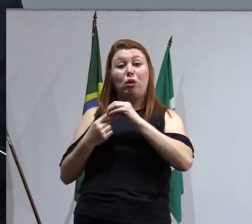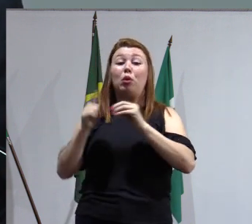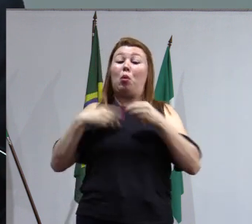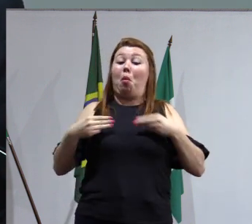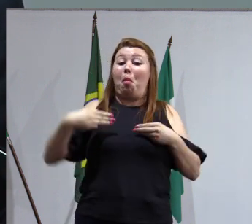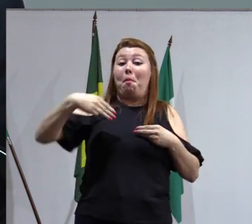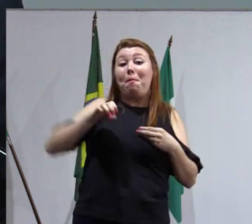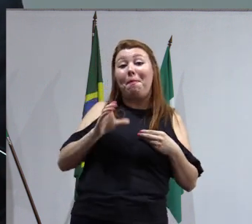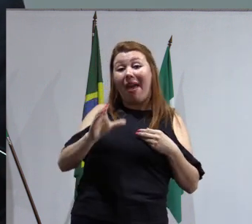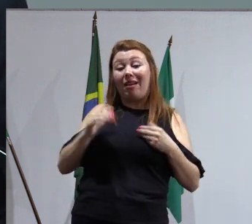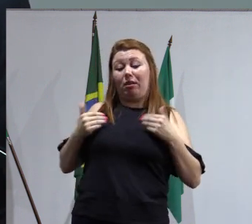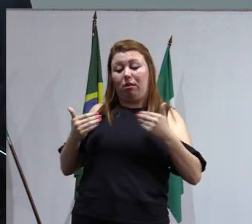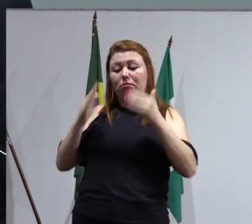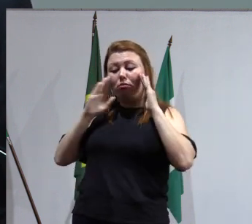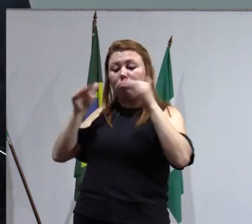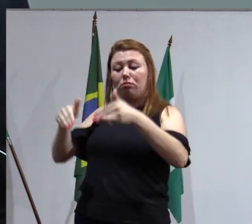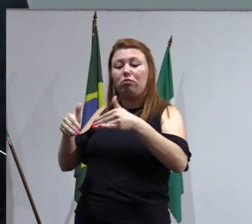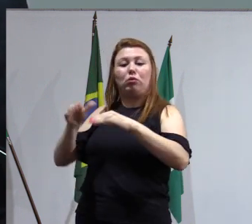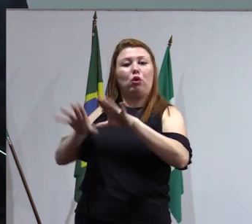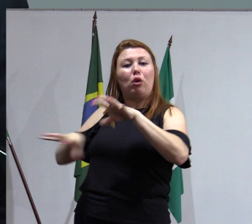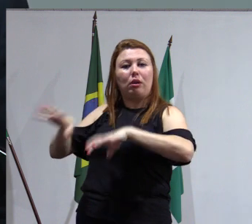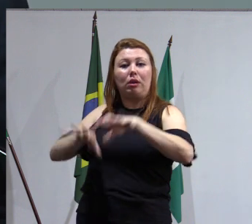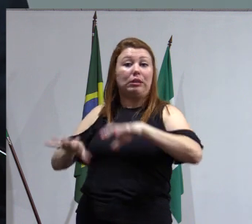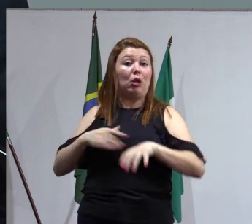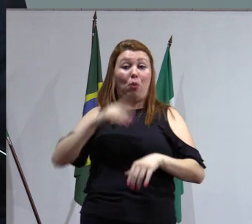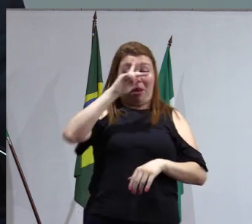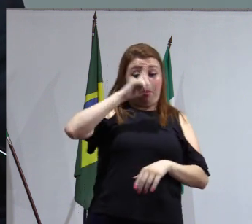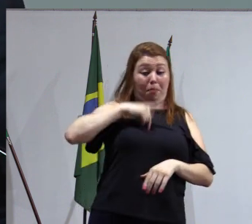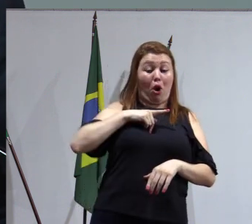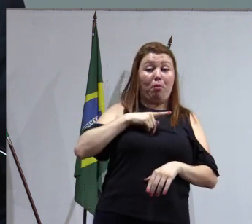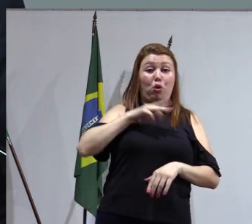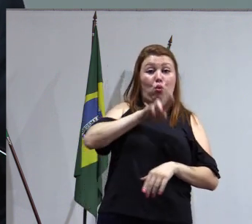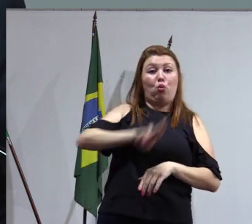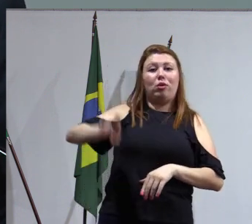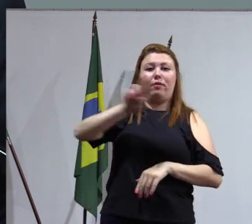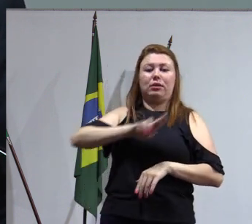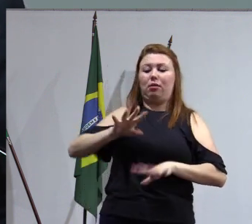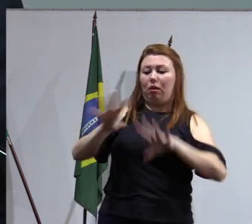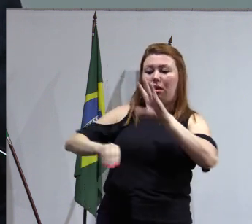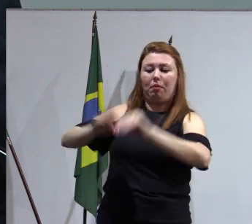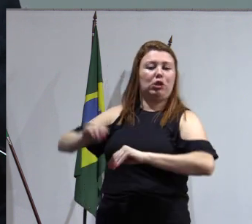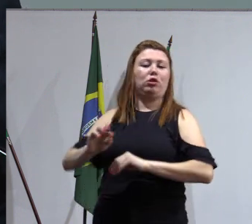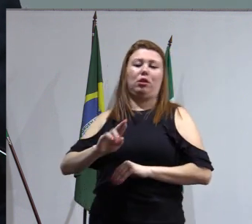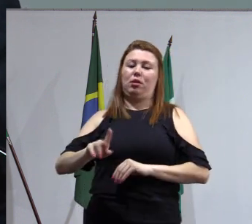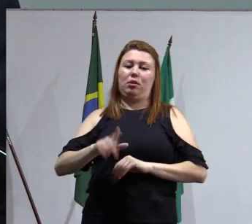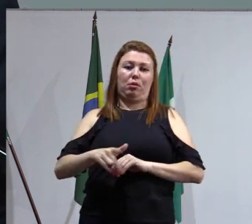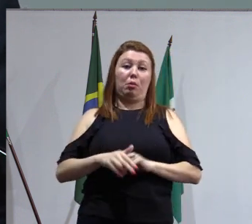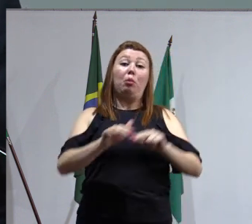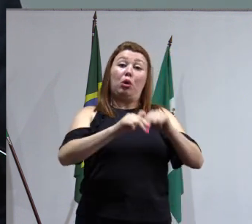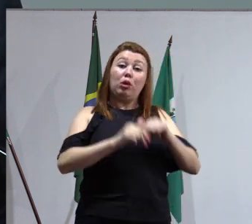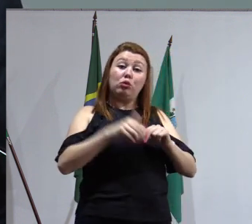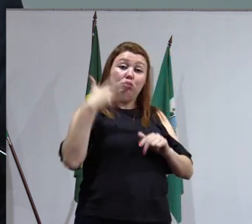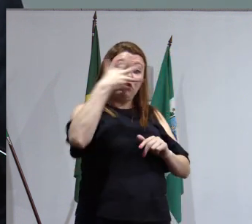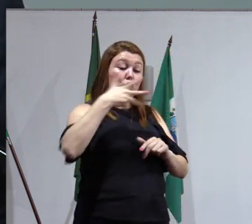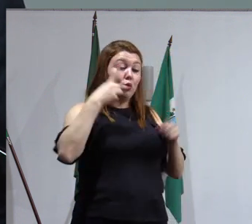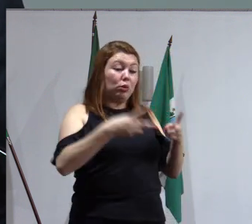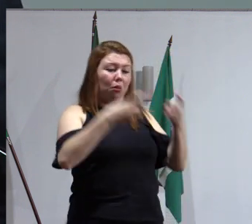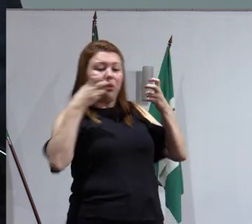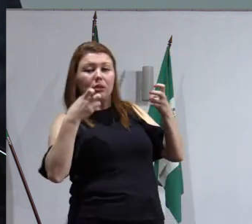de dar essa autonomia de fundos para as universidades. Puxando esse discurso, a gente também não quer cair na